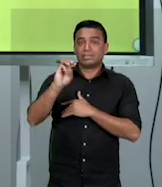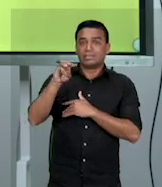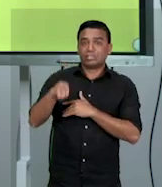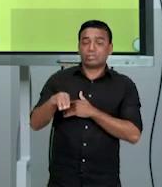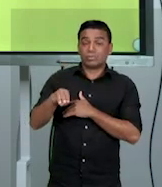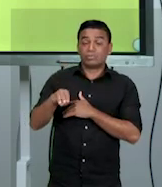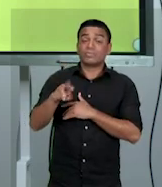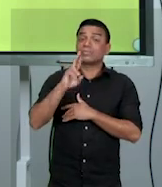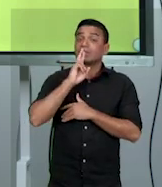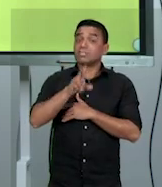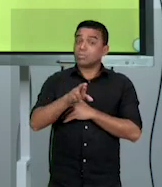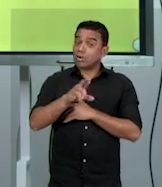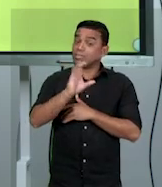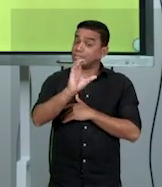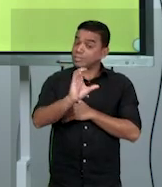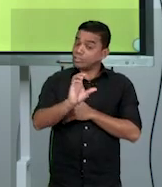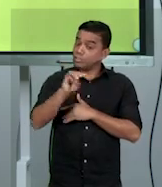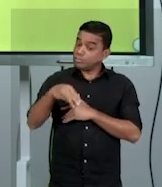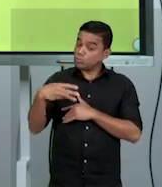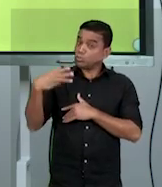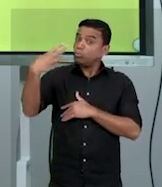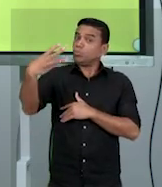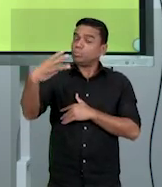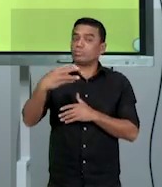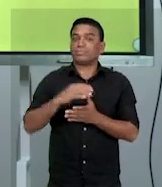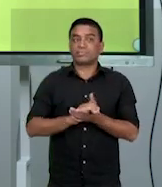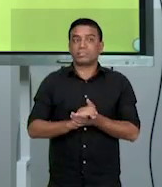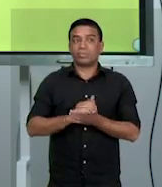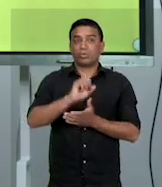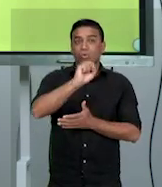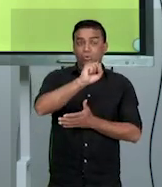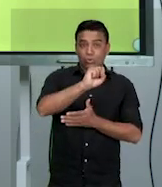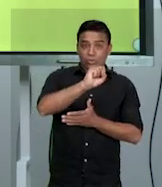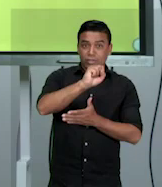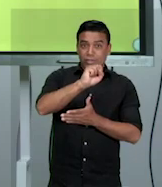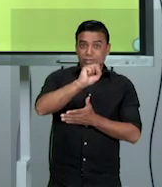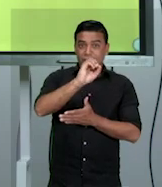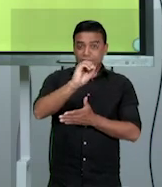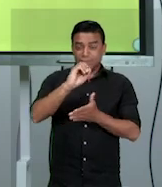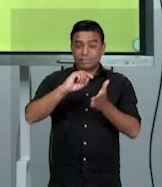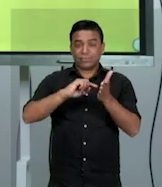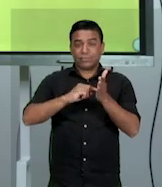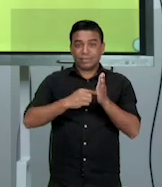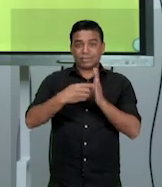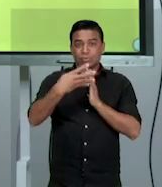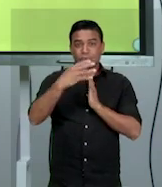centímetros cúbicos. 80 vezes 40 vezes 30,